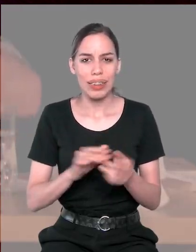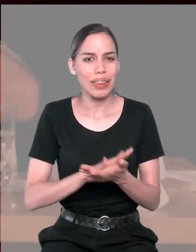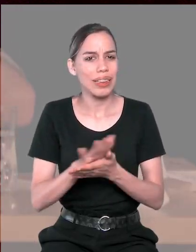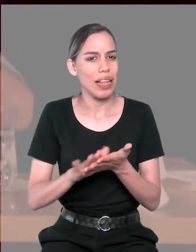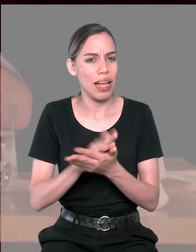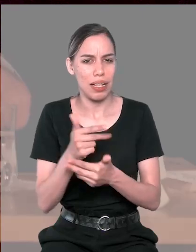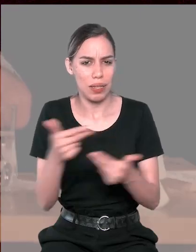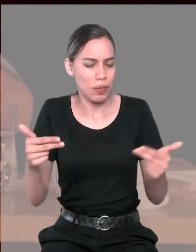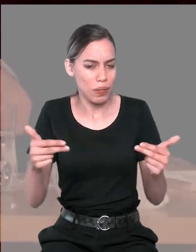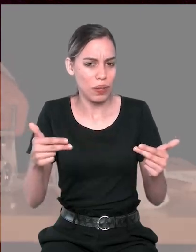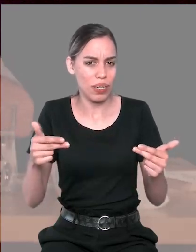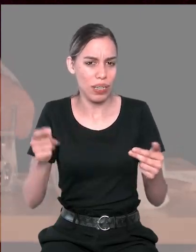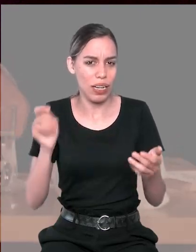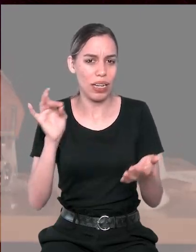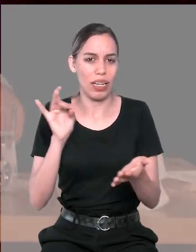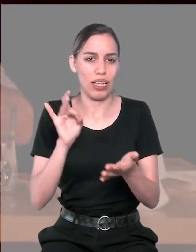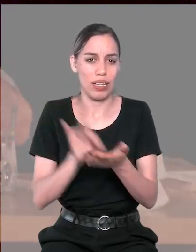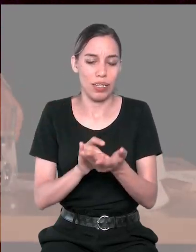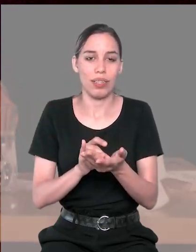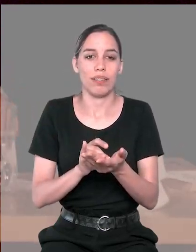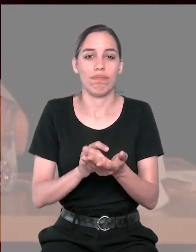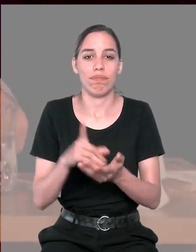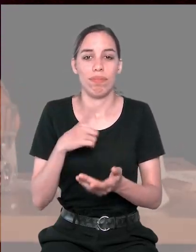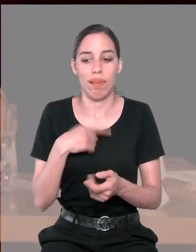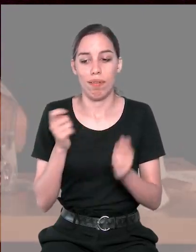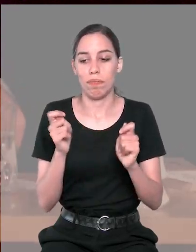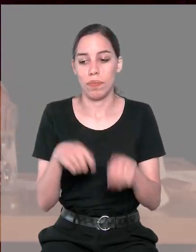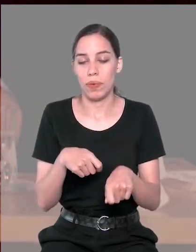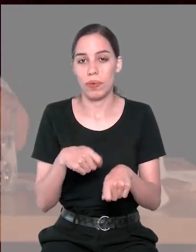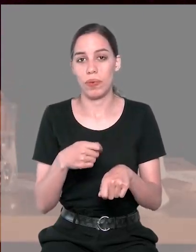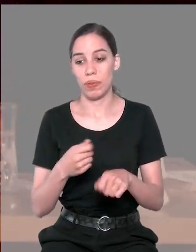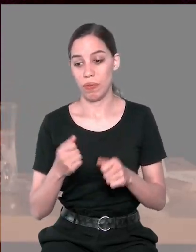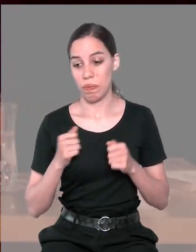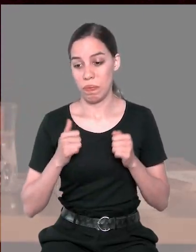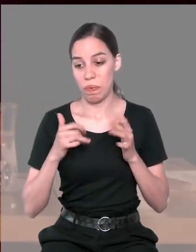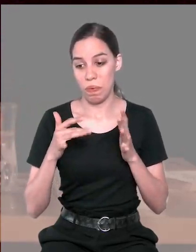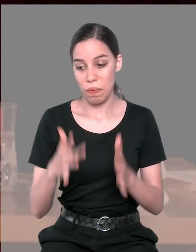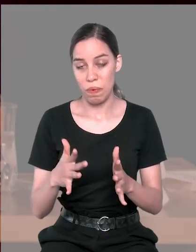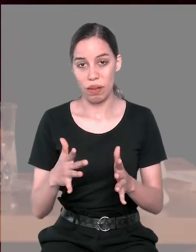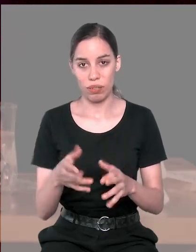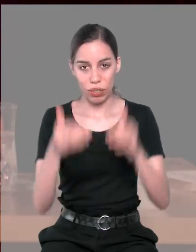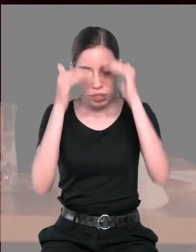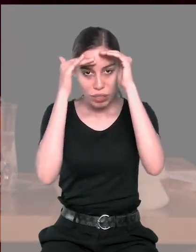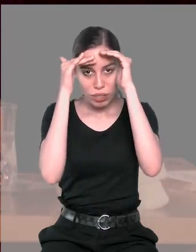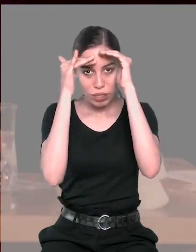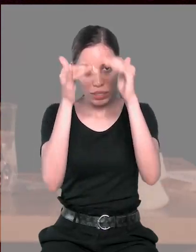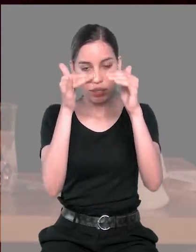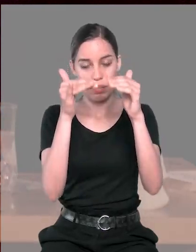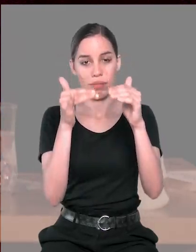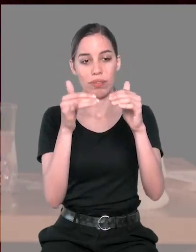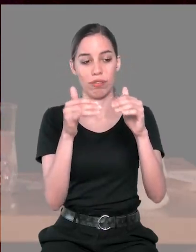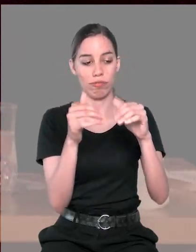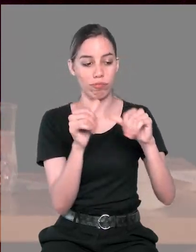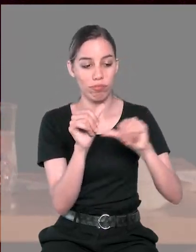de uma dessas coisas, ela garante em si mesma a possibilidade de um ato capaz de respeitar uma dinâmica que